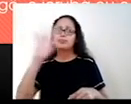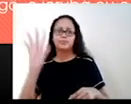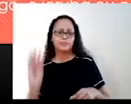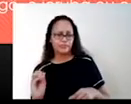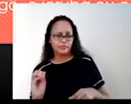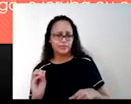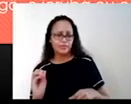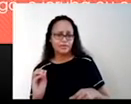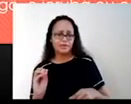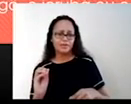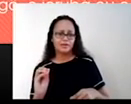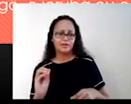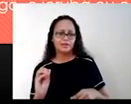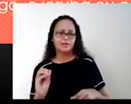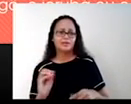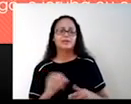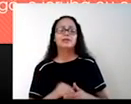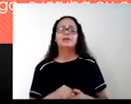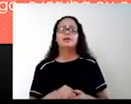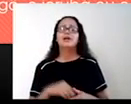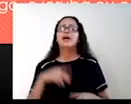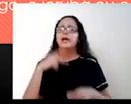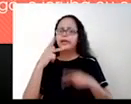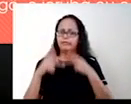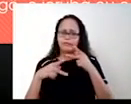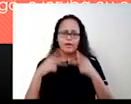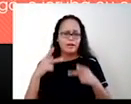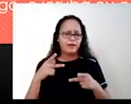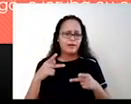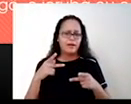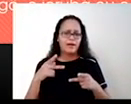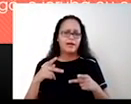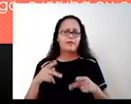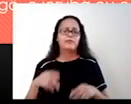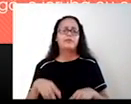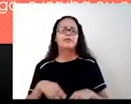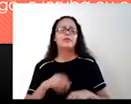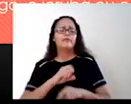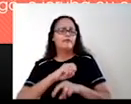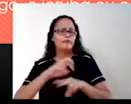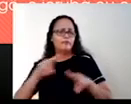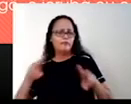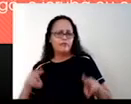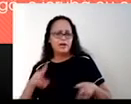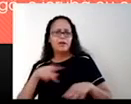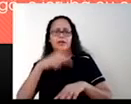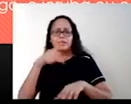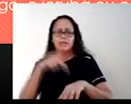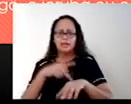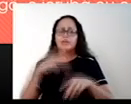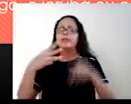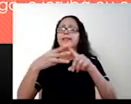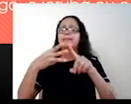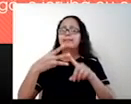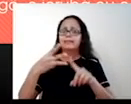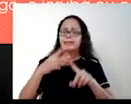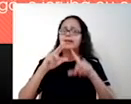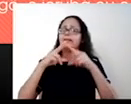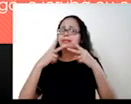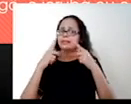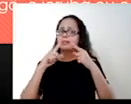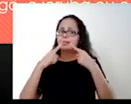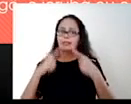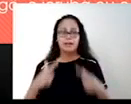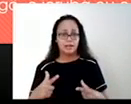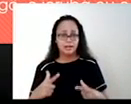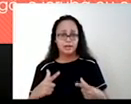que eles falavam? Eles falavam o Nagô, o Yorubá ou o Quimbundo. Tá? Eram três línguas que eram